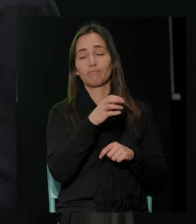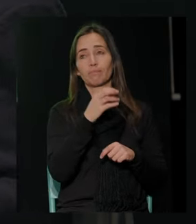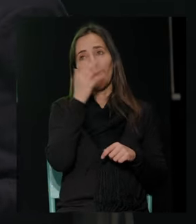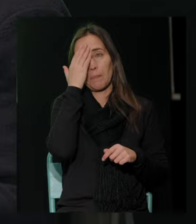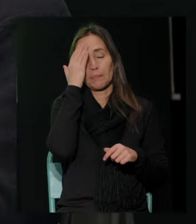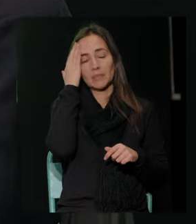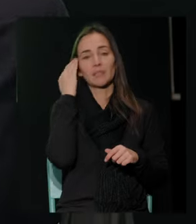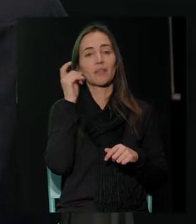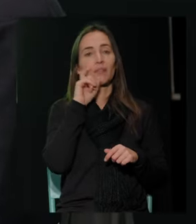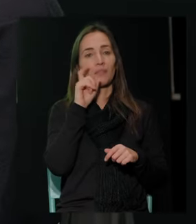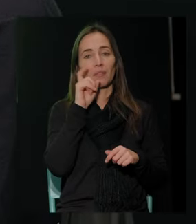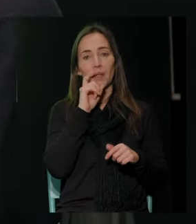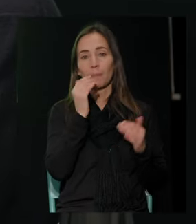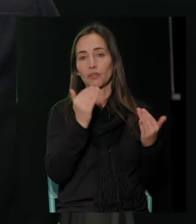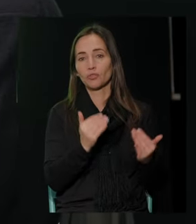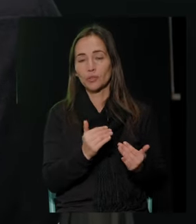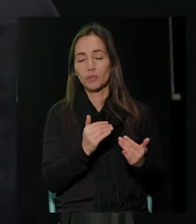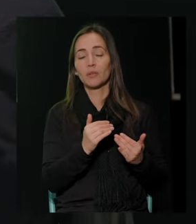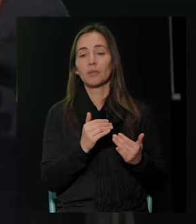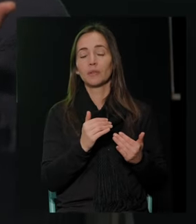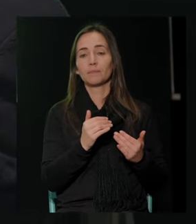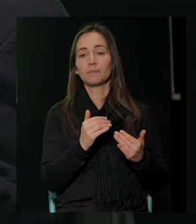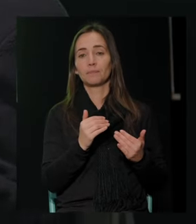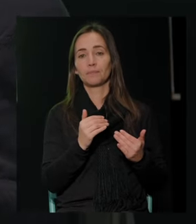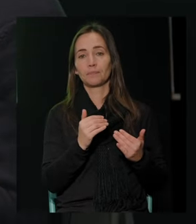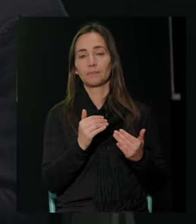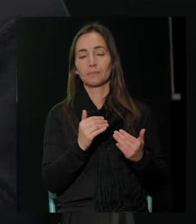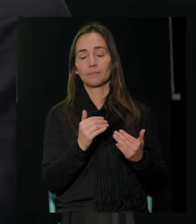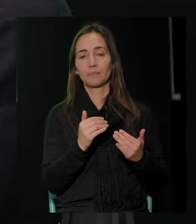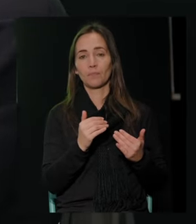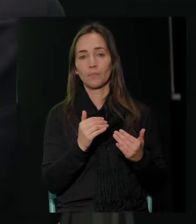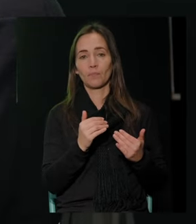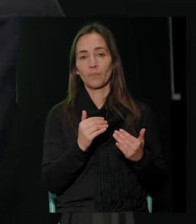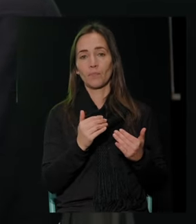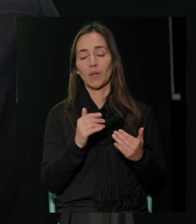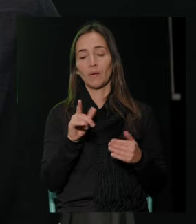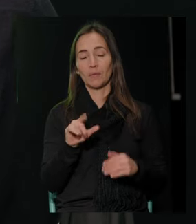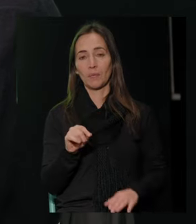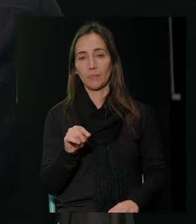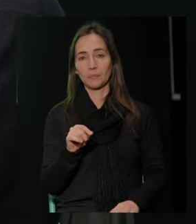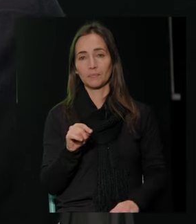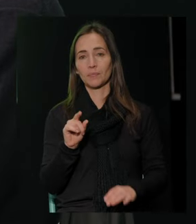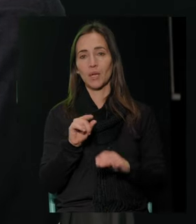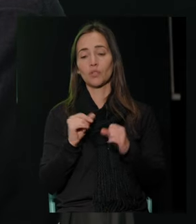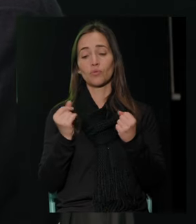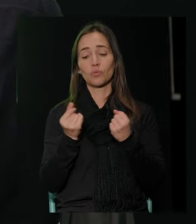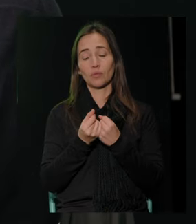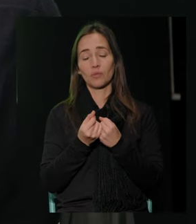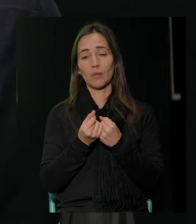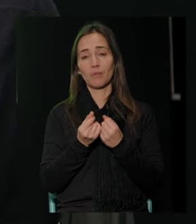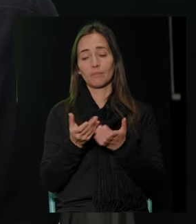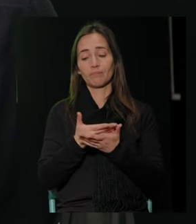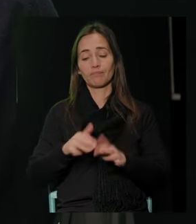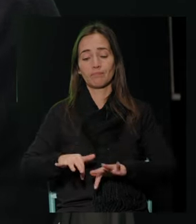de se poderem defender e de poderem aceitar. O crescimento associado, obviamente, às